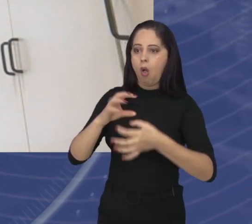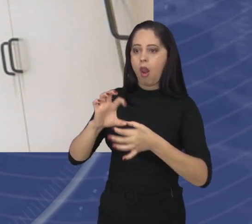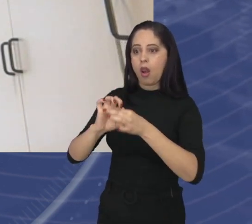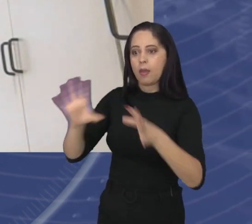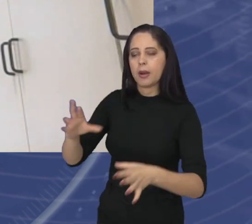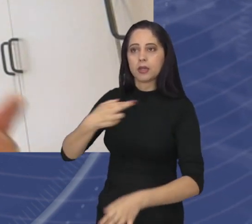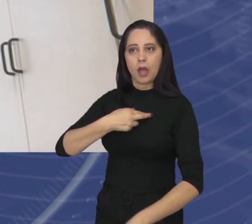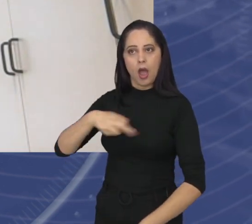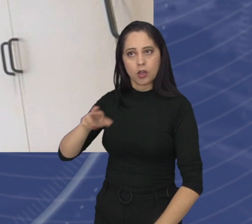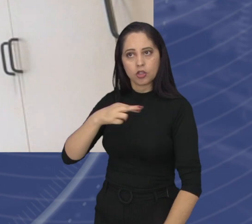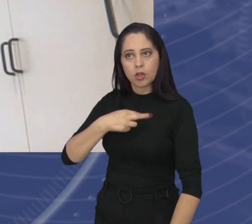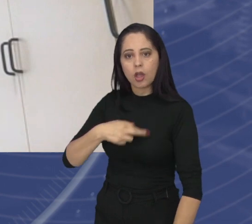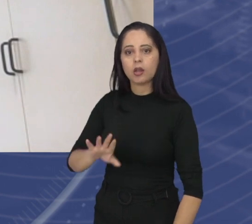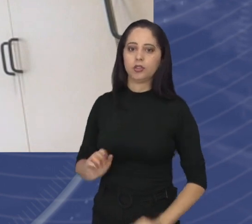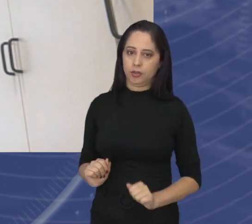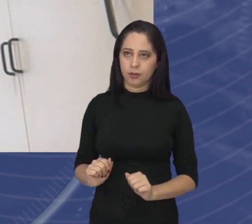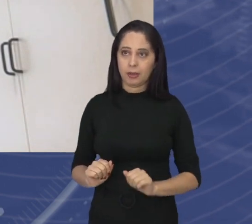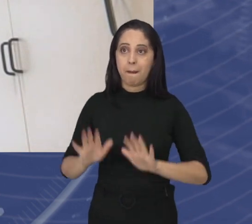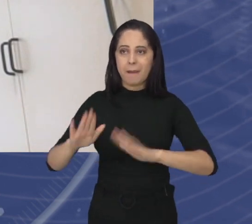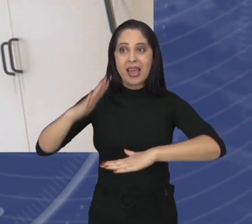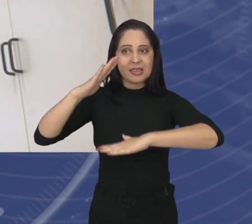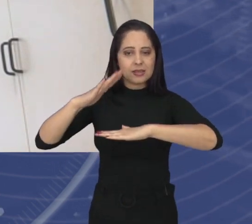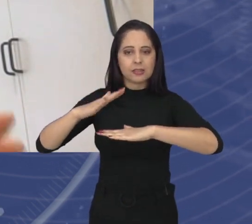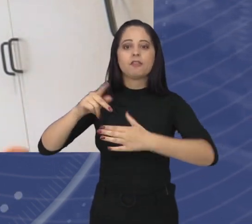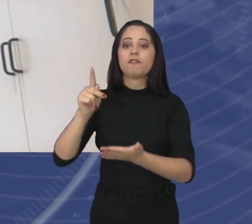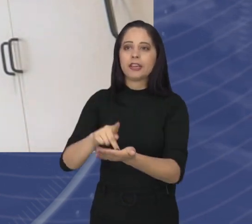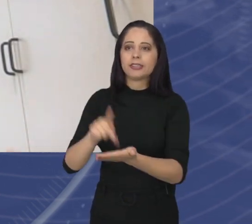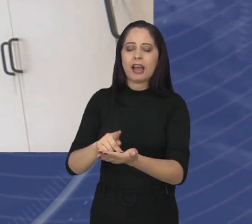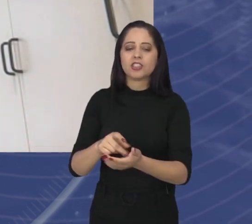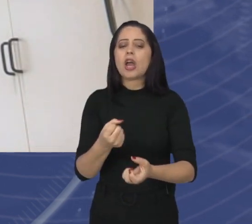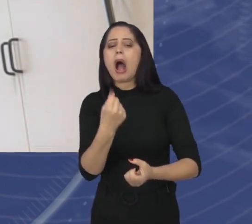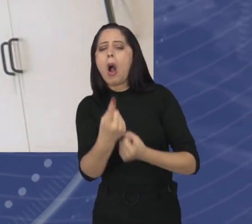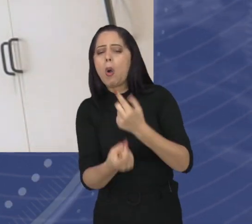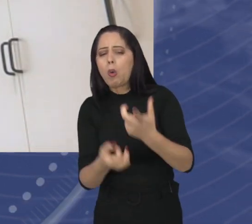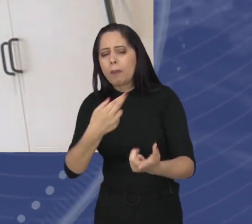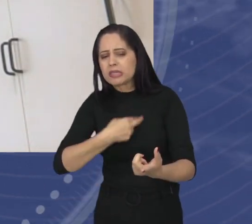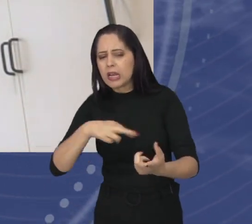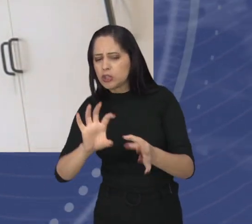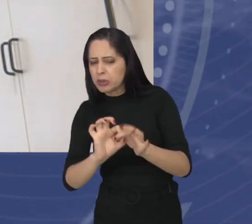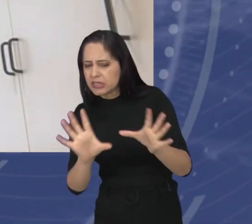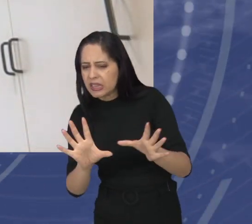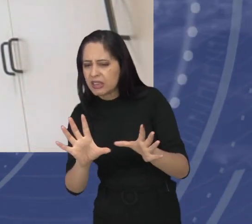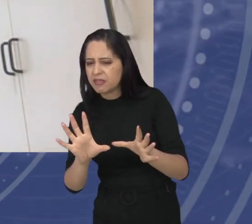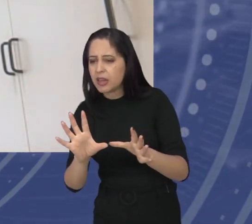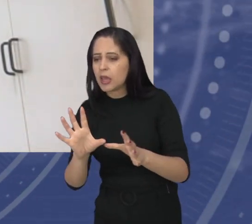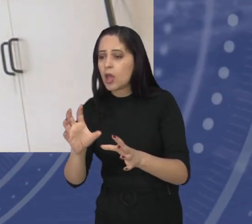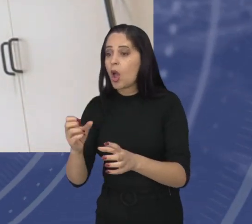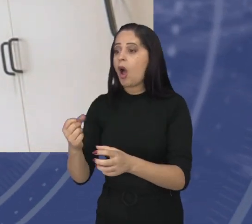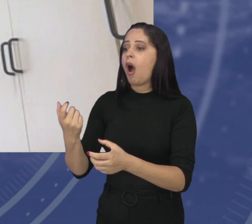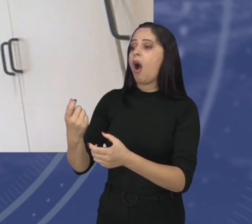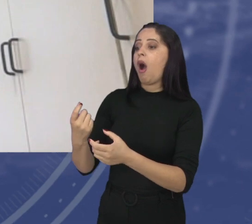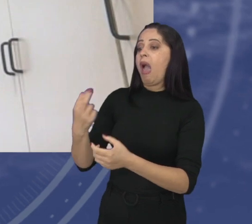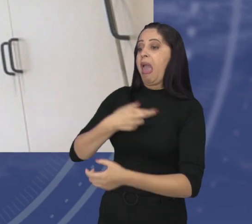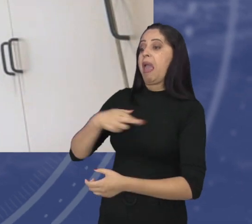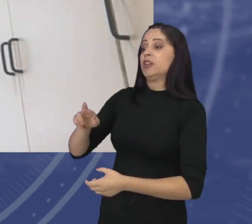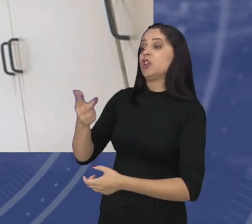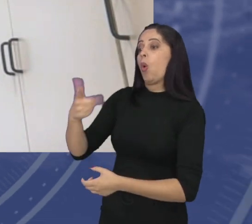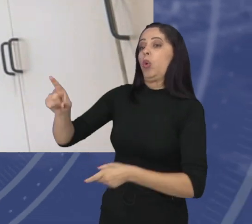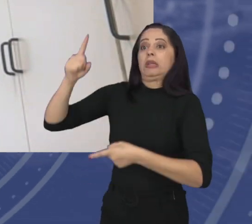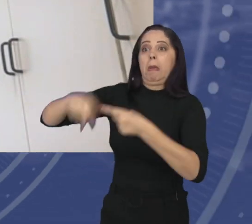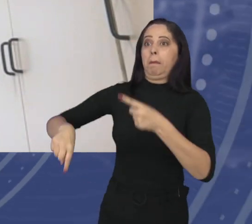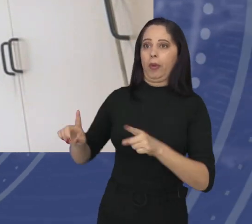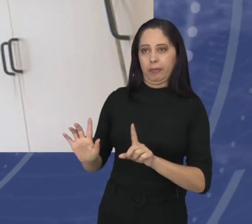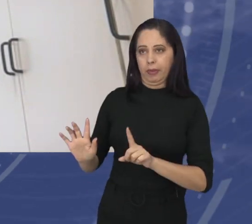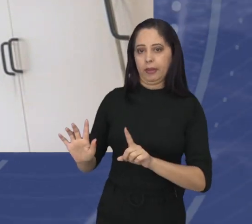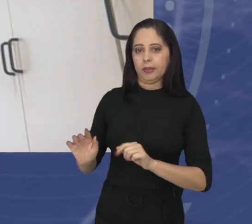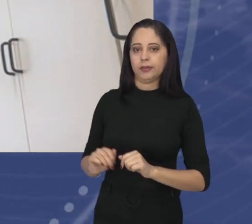não é livre. Alguns podem, outros não. Algumas religiões podem, outras não. E há muitas vezes até uma intolerância